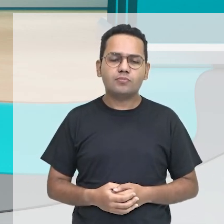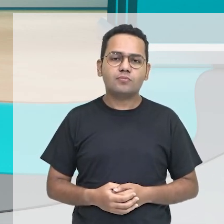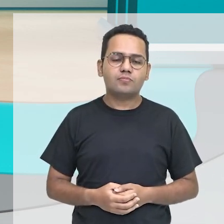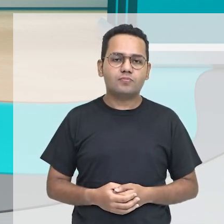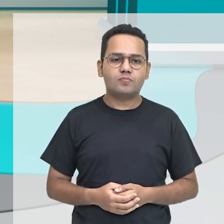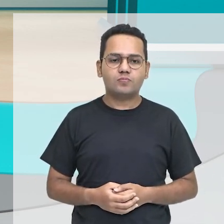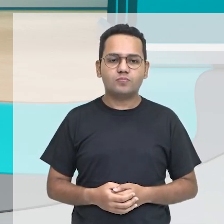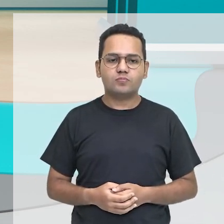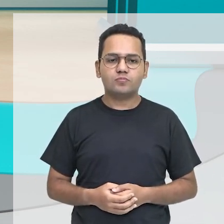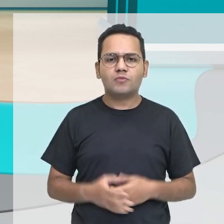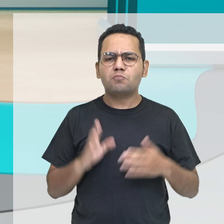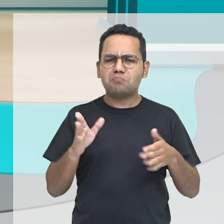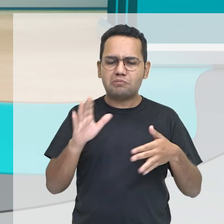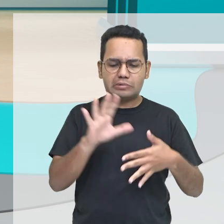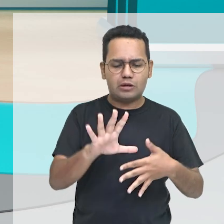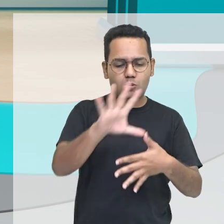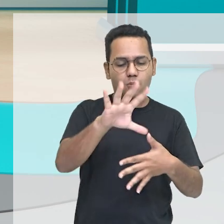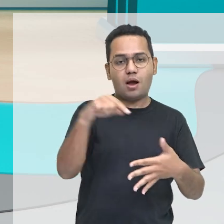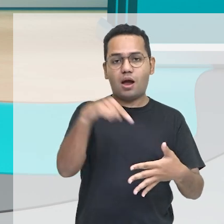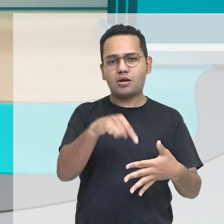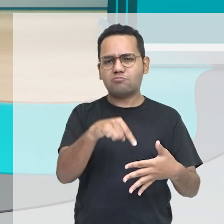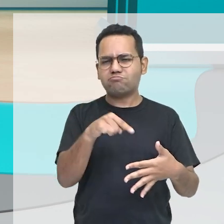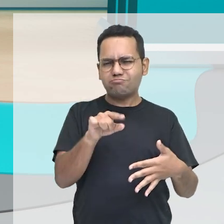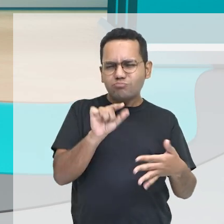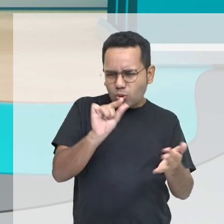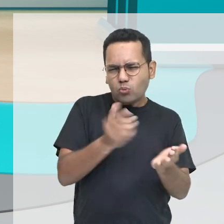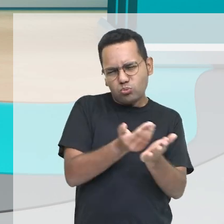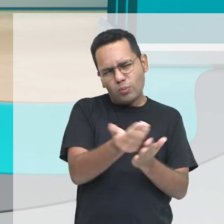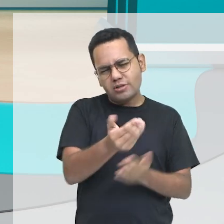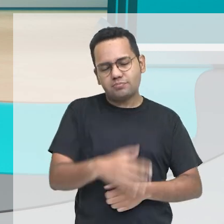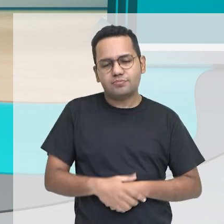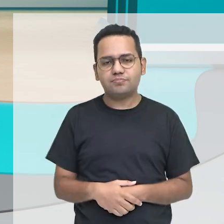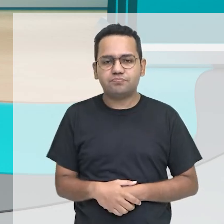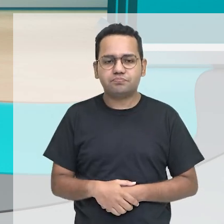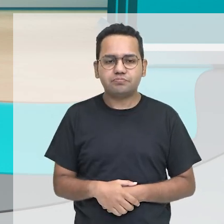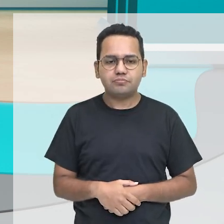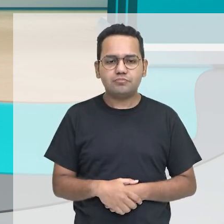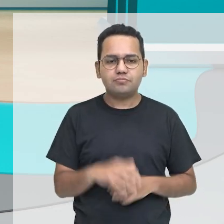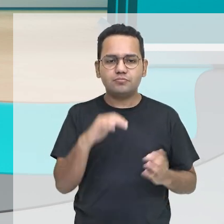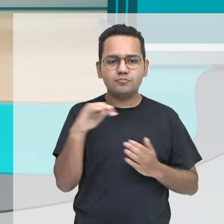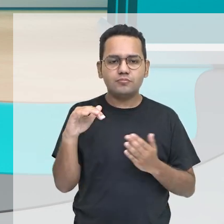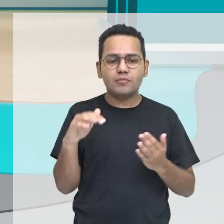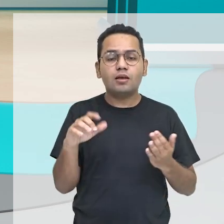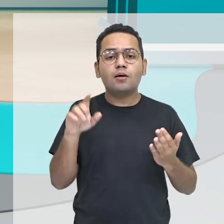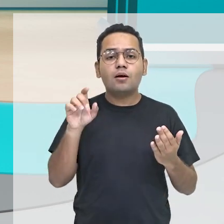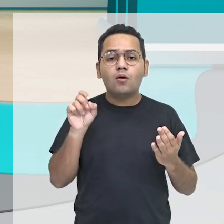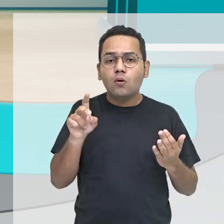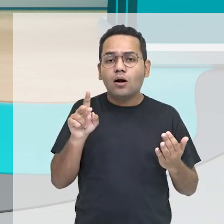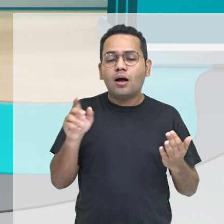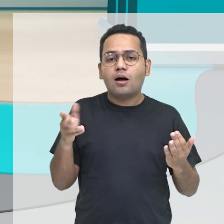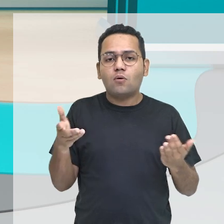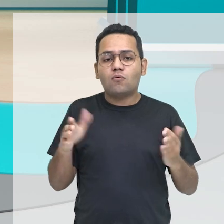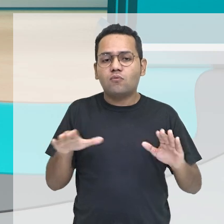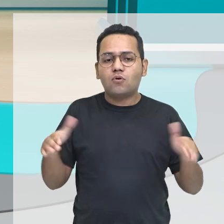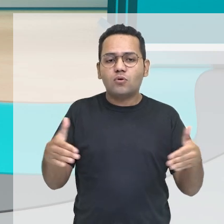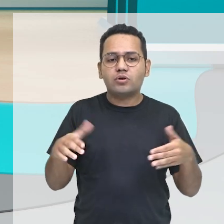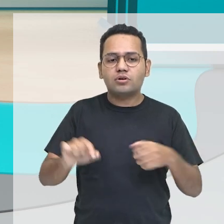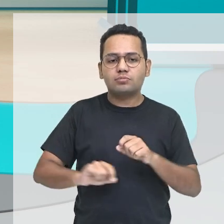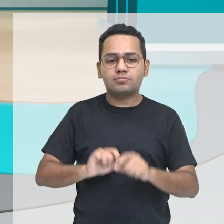ok? Mas hoje nós vamos explorar como a língua inglesa ela se tornou uma força cultural, ok?